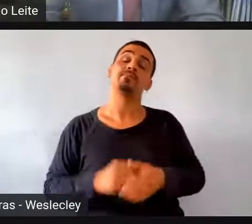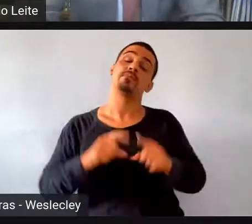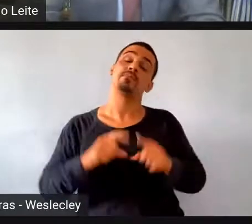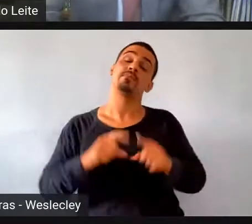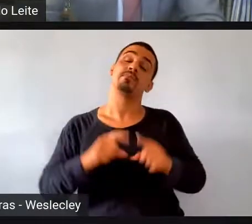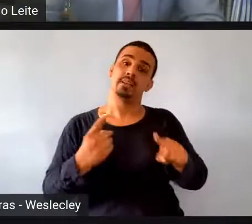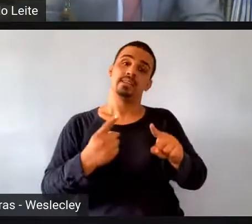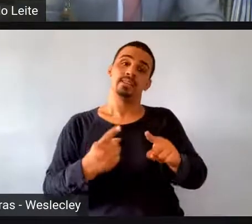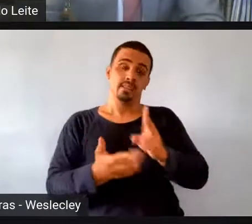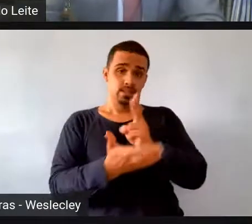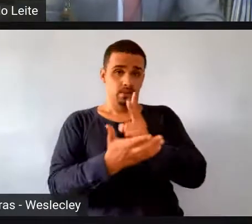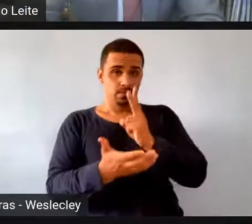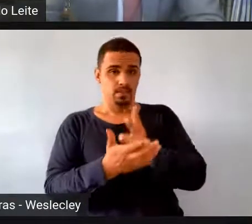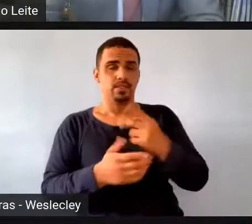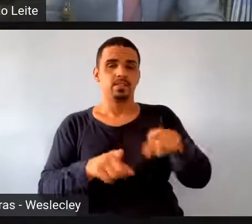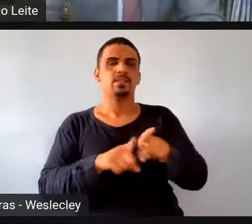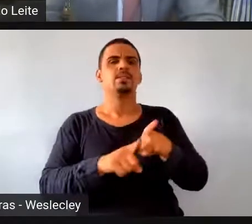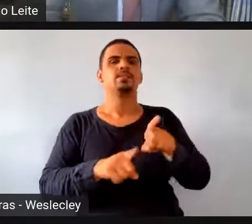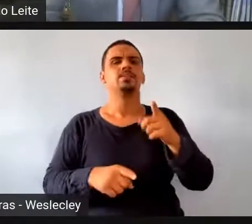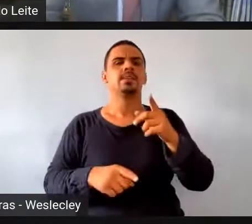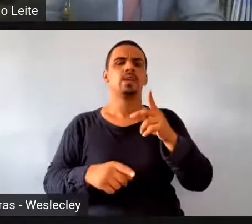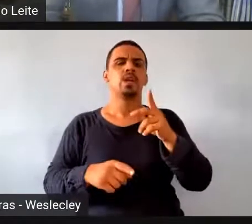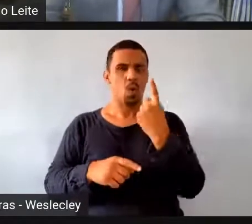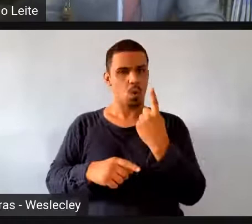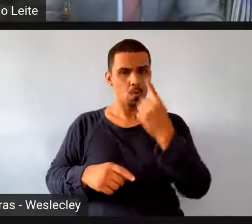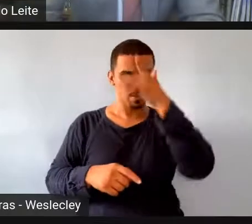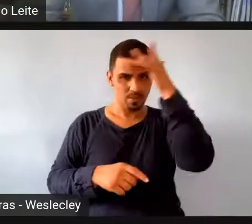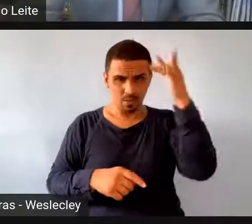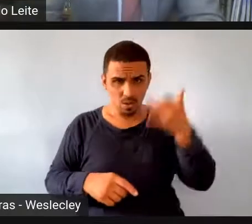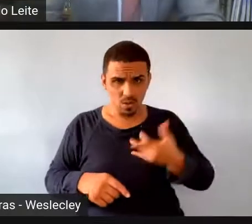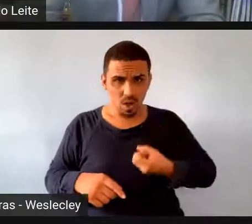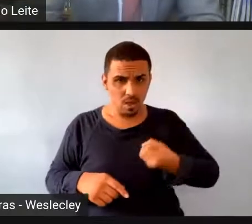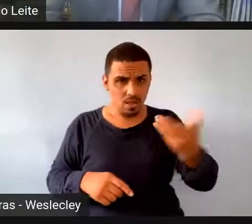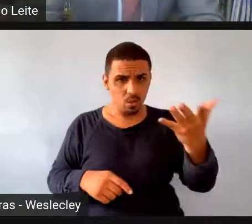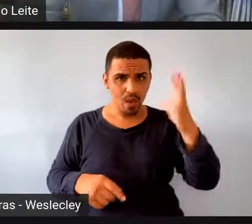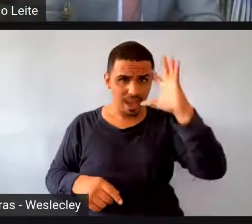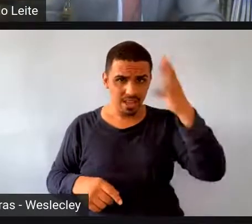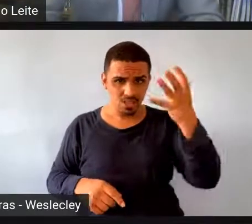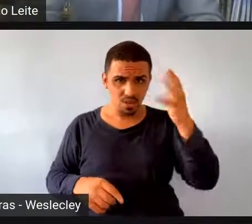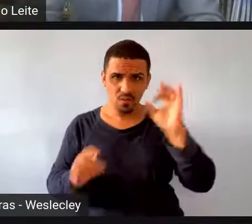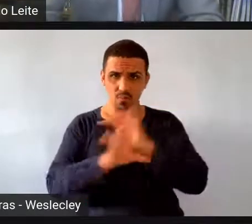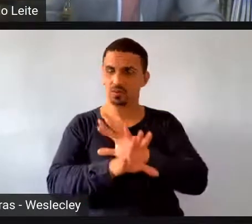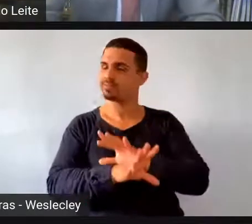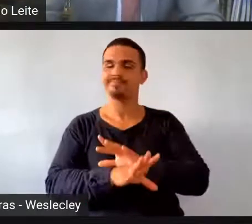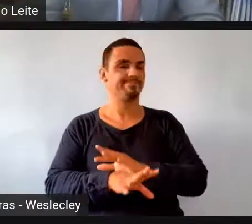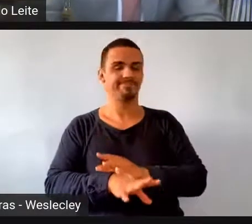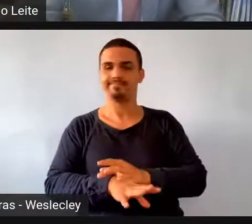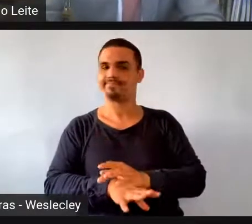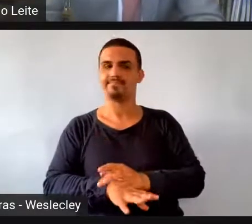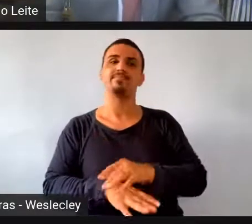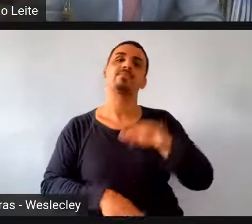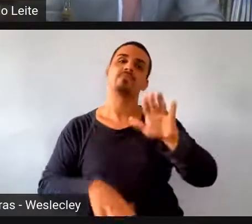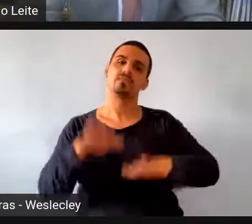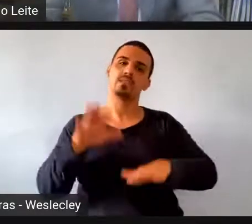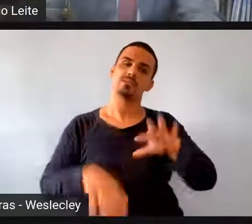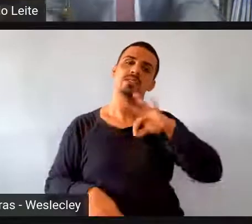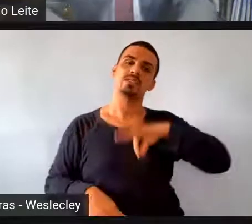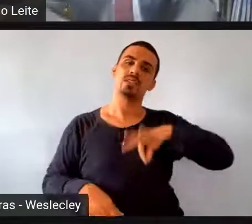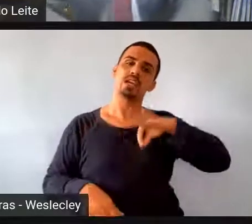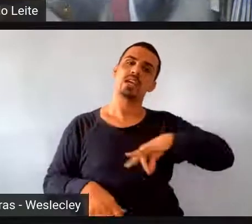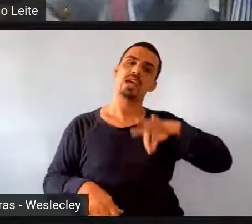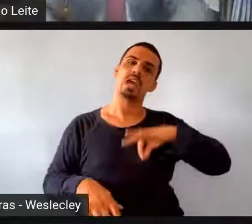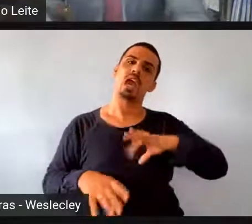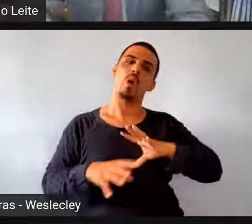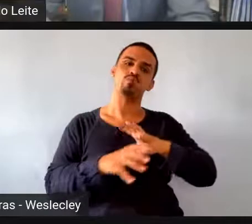com esse dinheiro, que um doador só resolva o problema do financiamento da pessoa, que esse é o problema do teto percentual. Dependendo de qual é a renda bruta